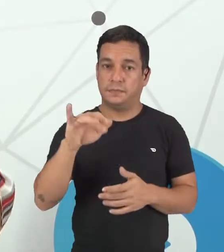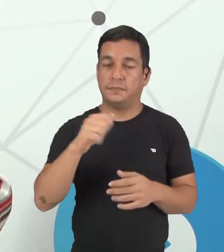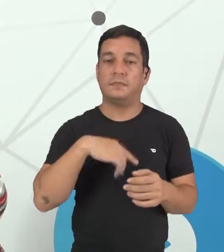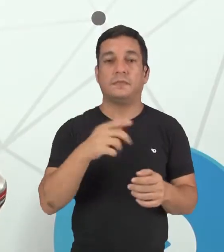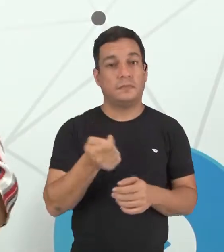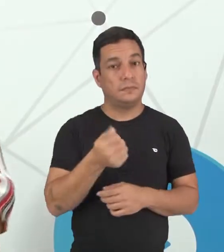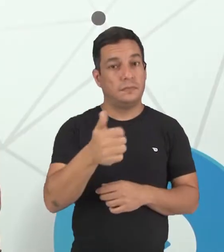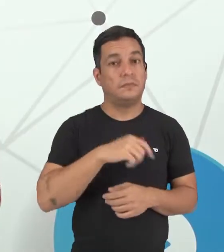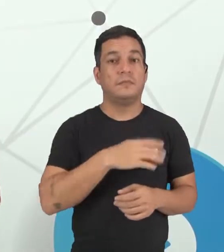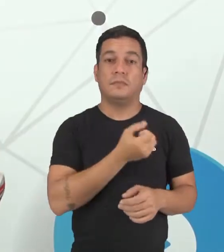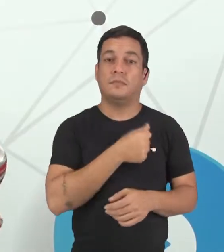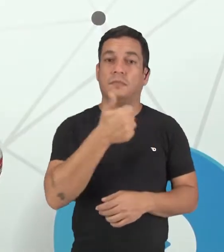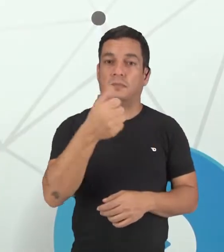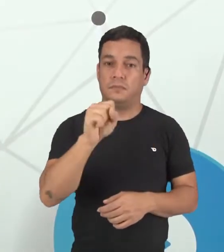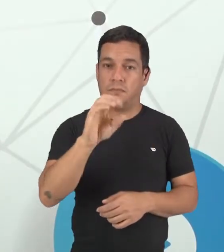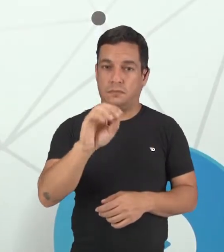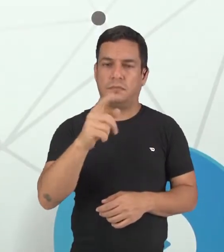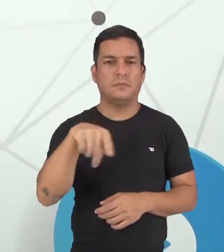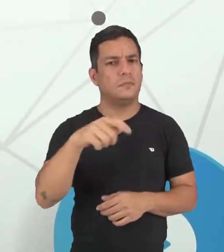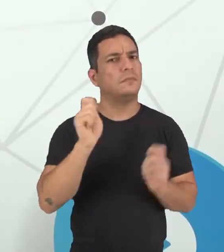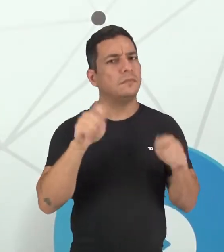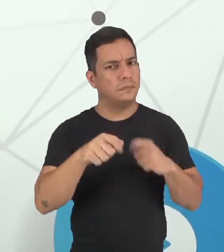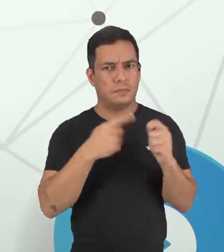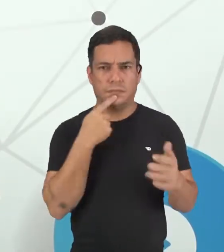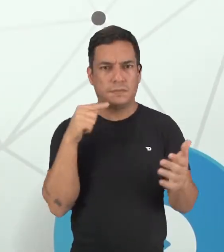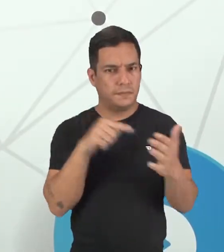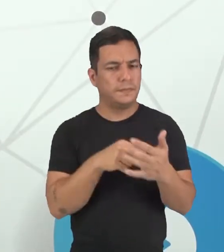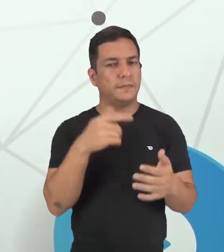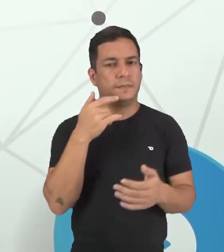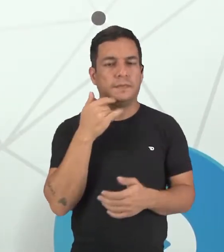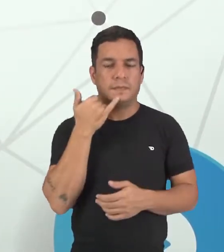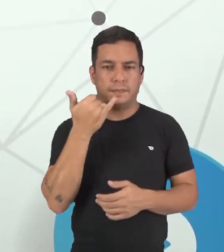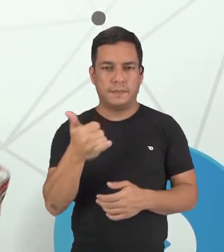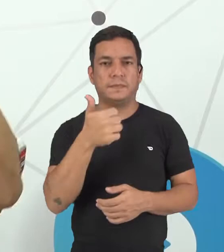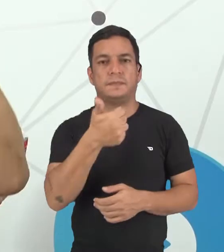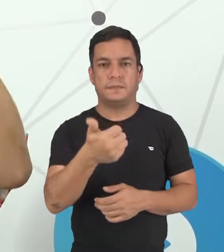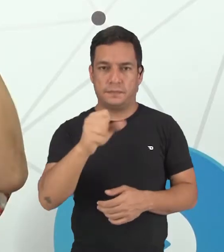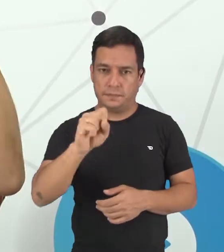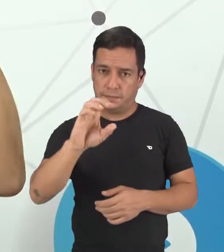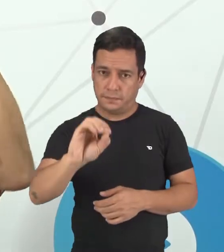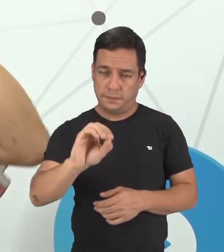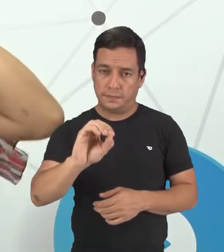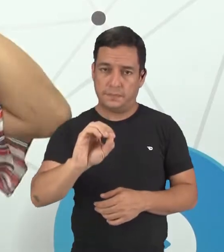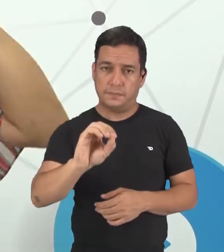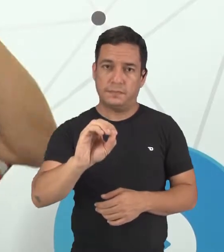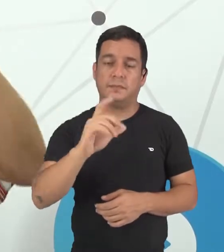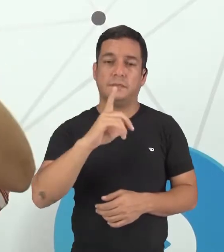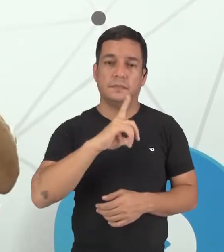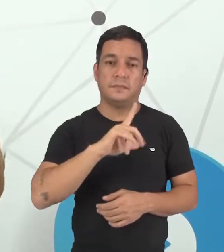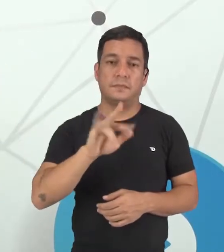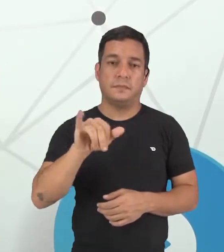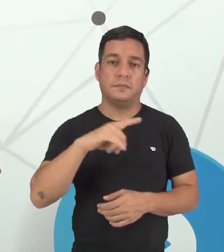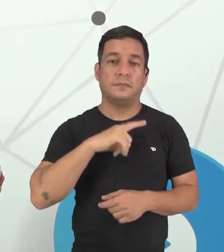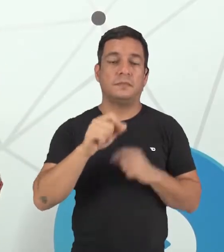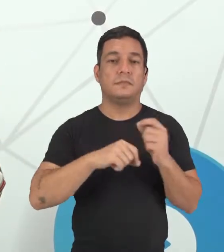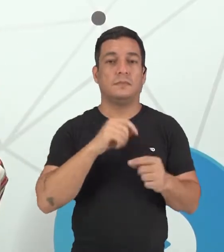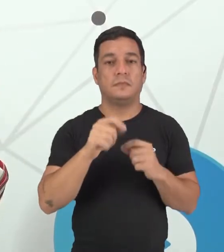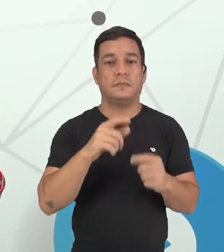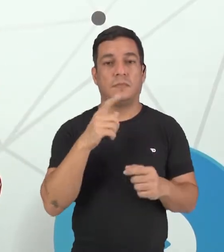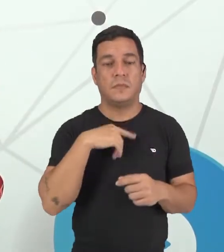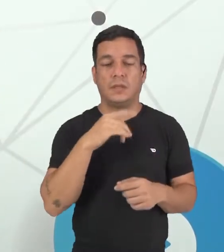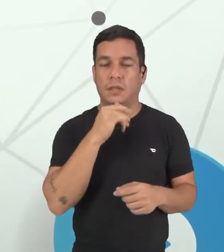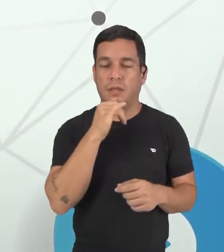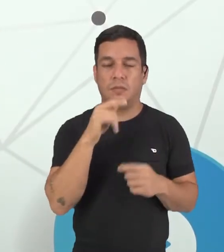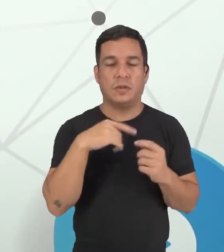o número 180. Você pode denunciar os casos de violência doméstica pelo 180, você terá a sua